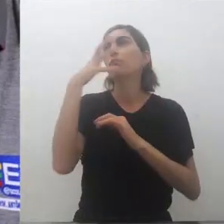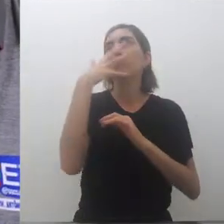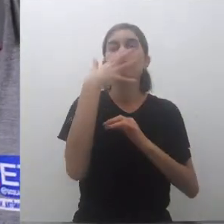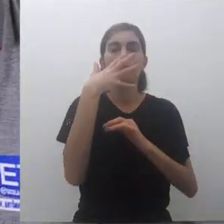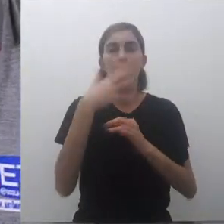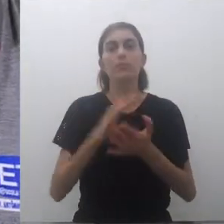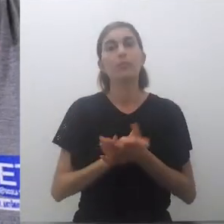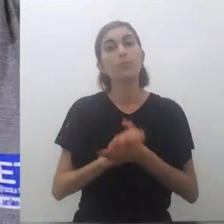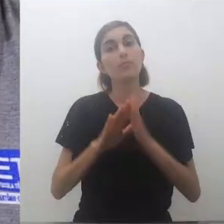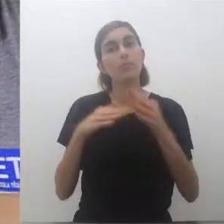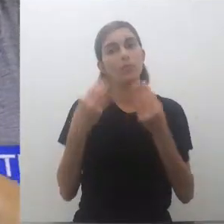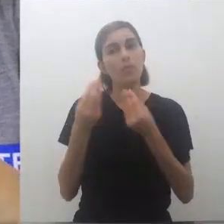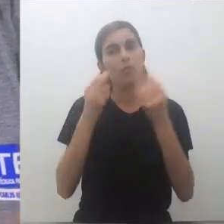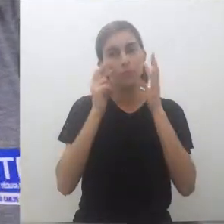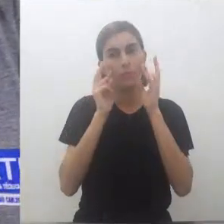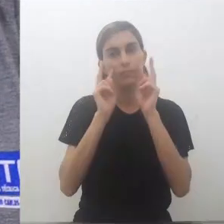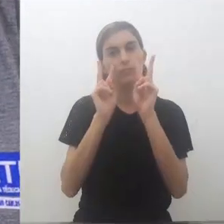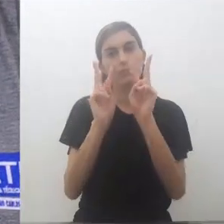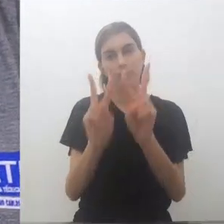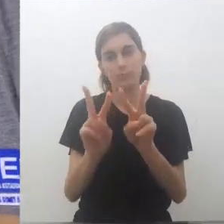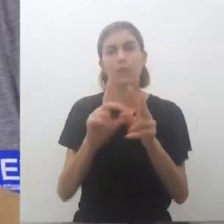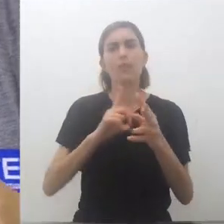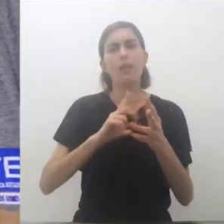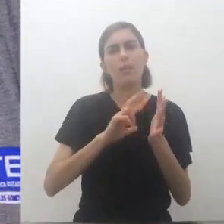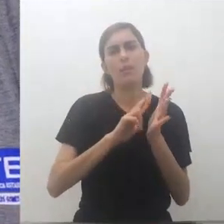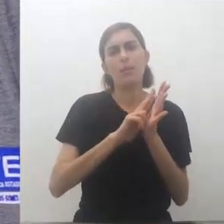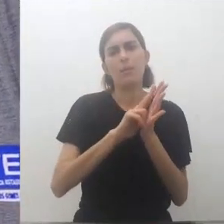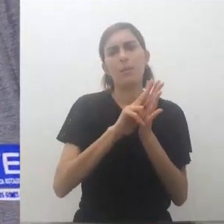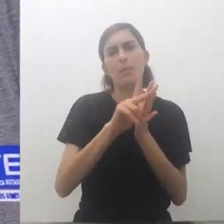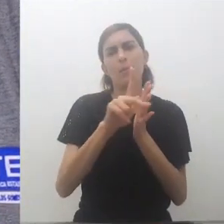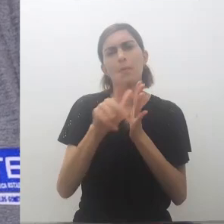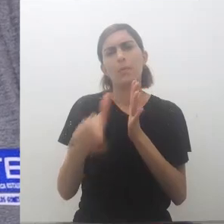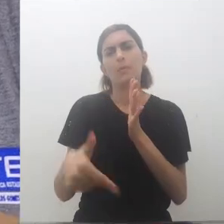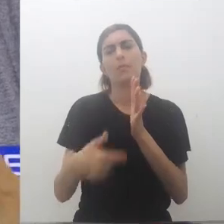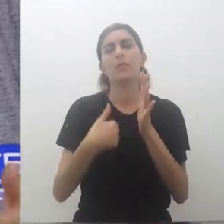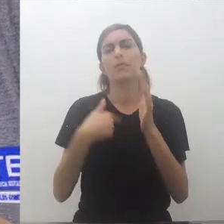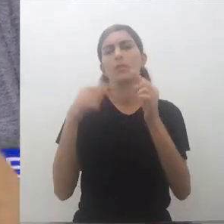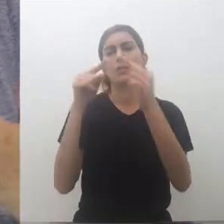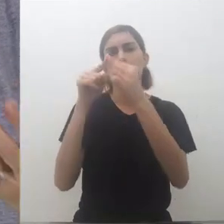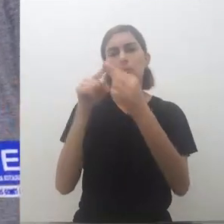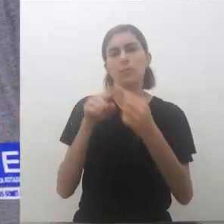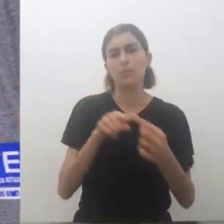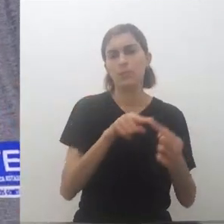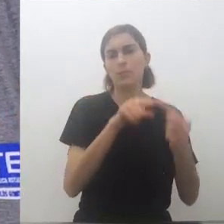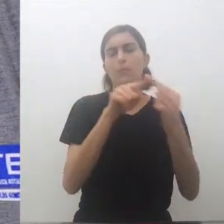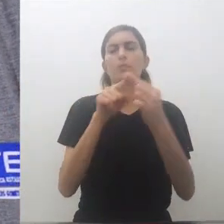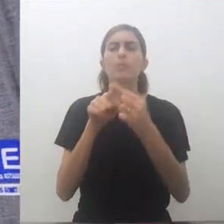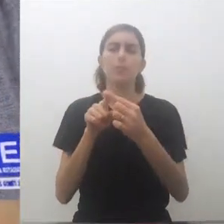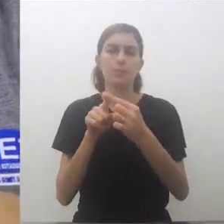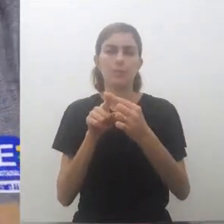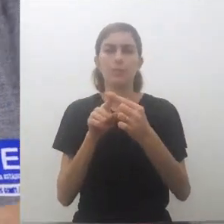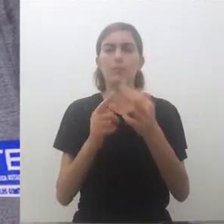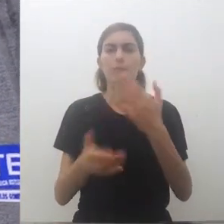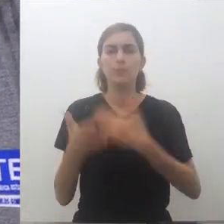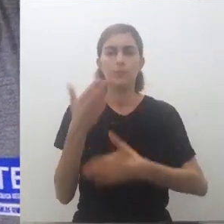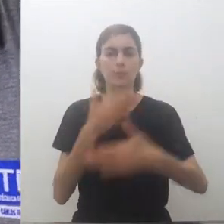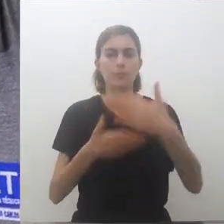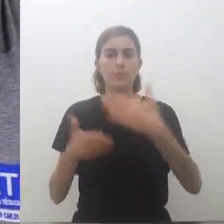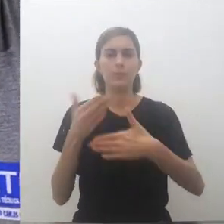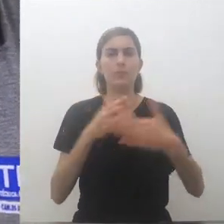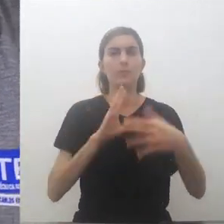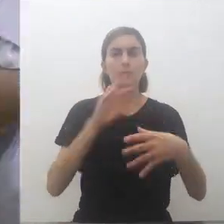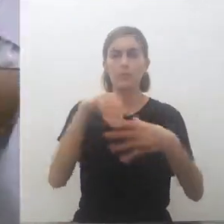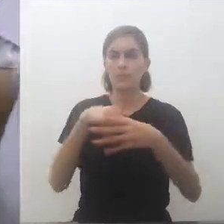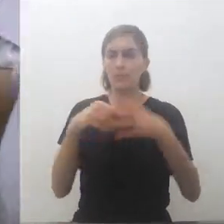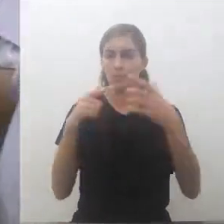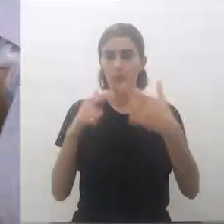Como nós observamos, existem várias formas de você relacionar os objetos entre si dentro de uma